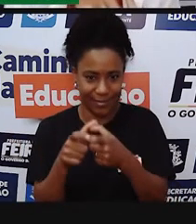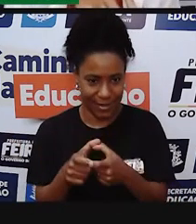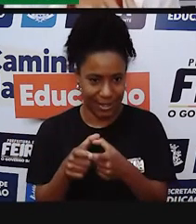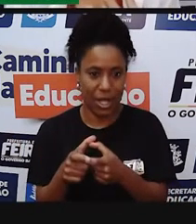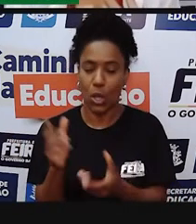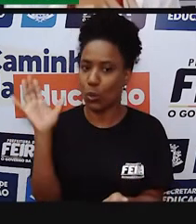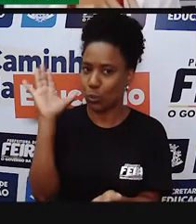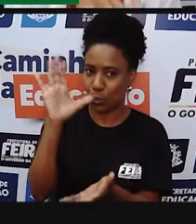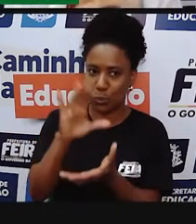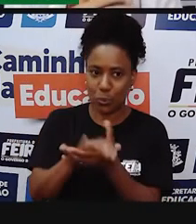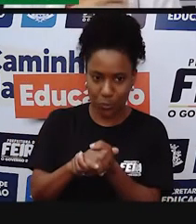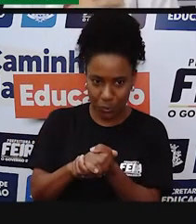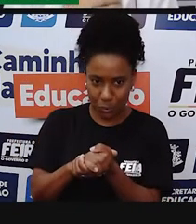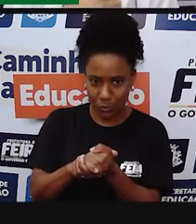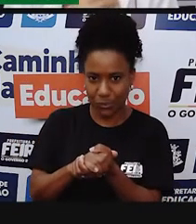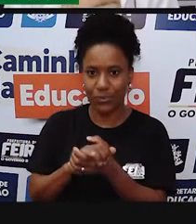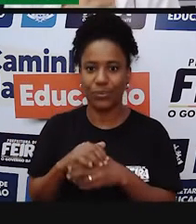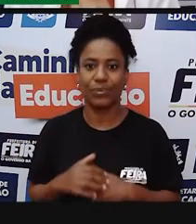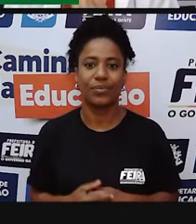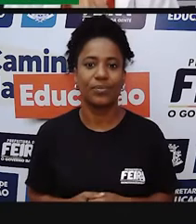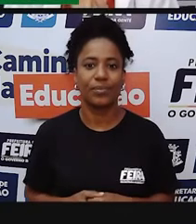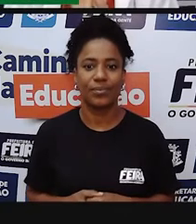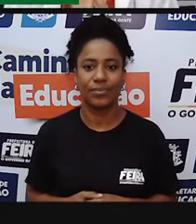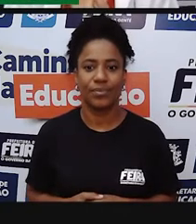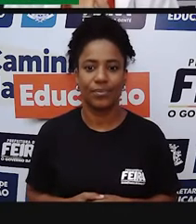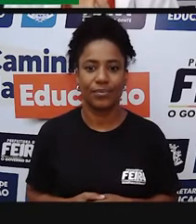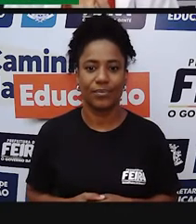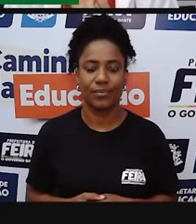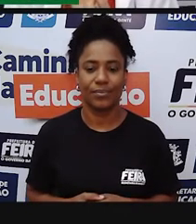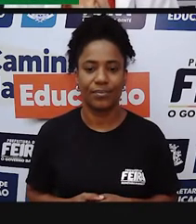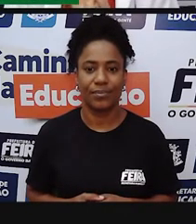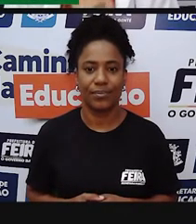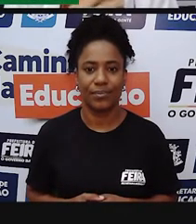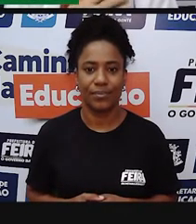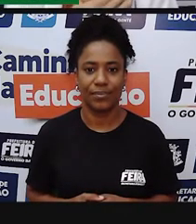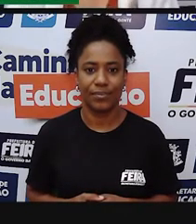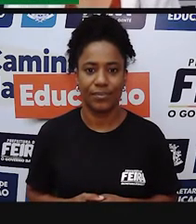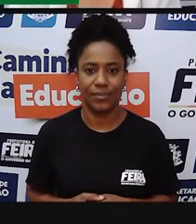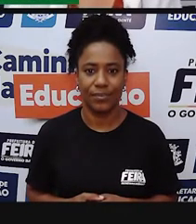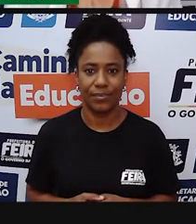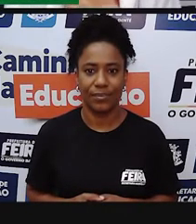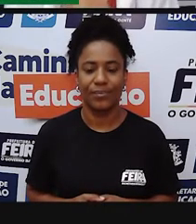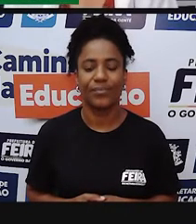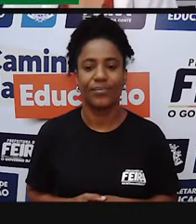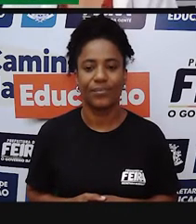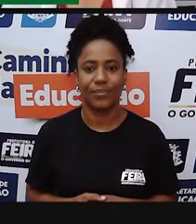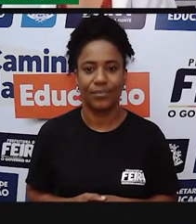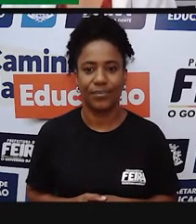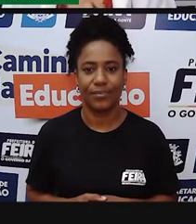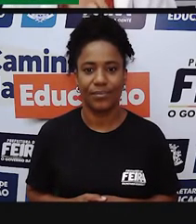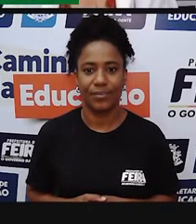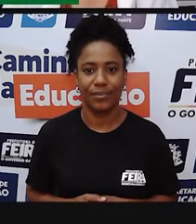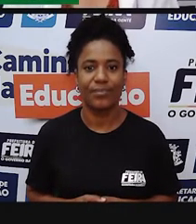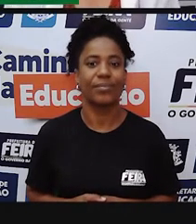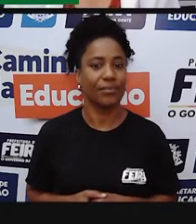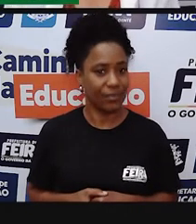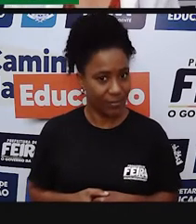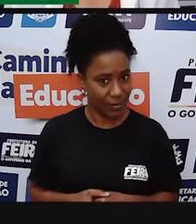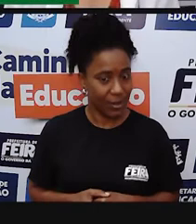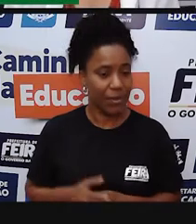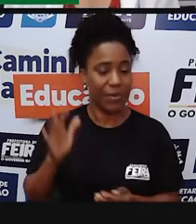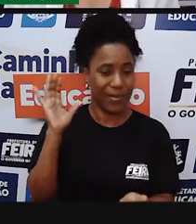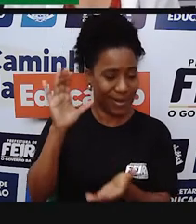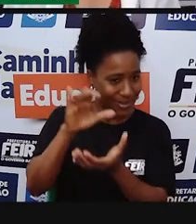casada we have children a bairrada Bom dia Edvaldo meu